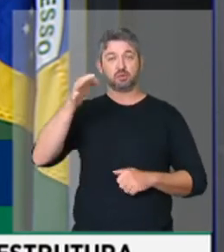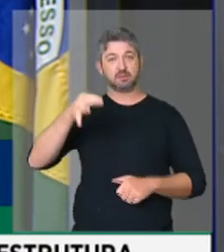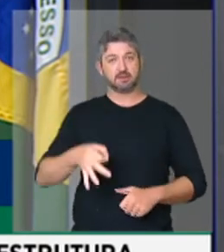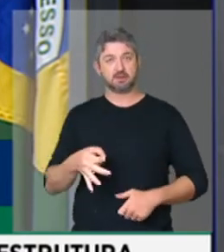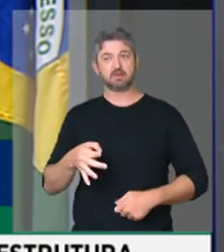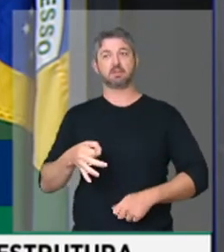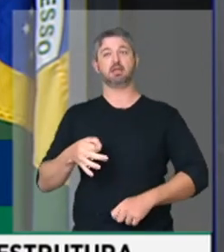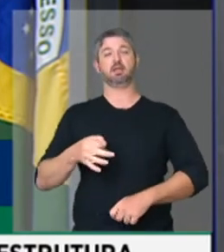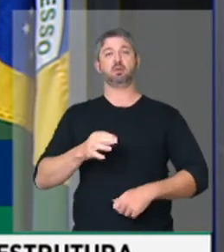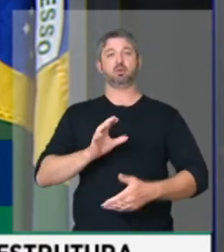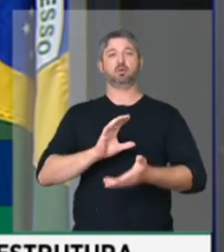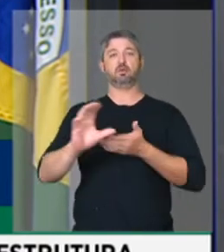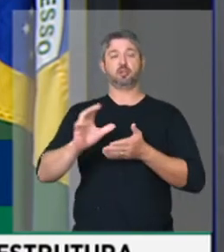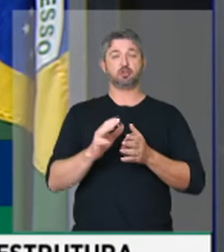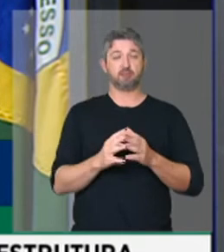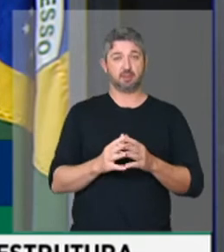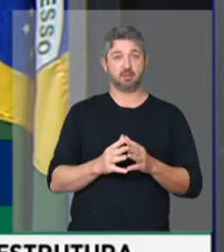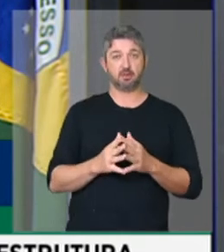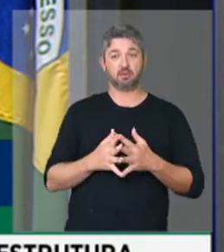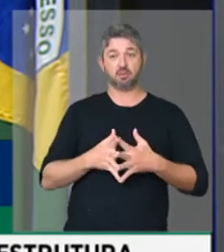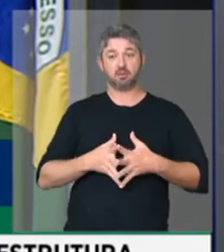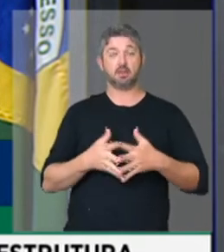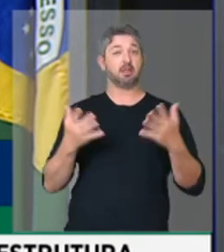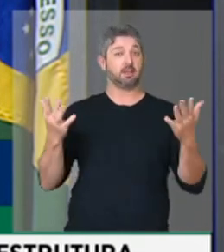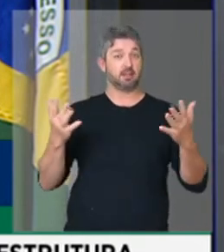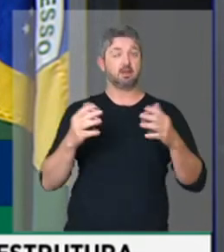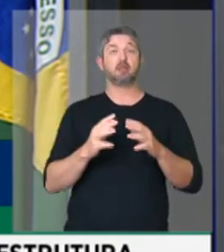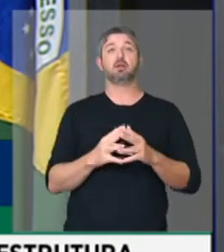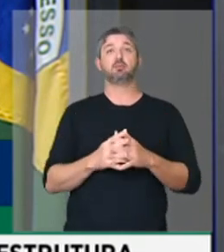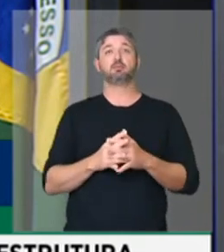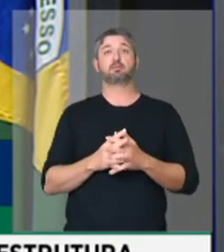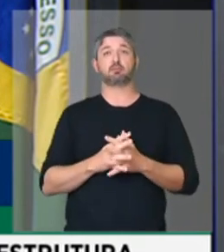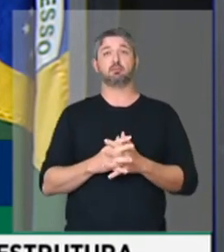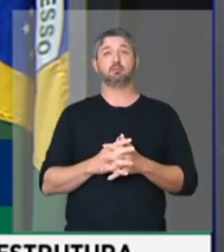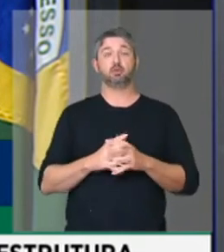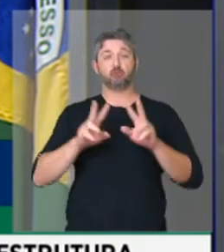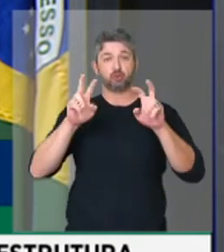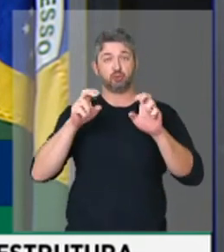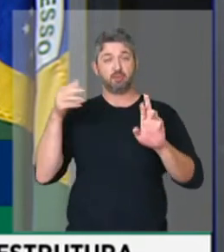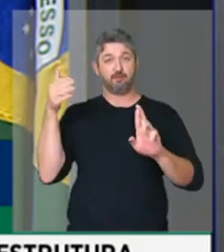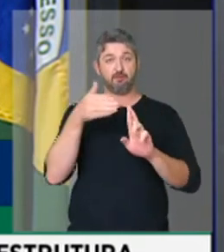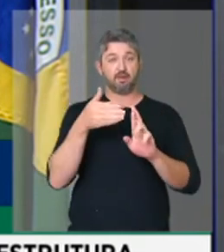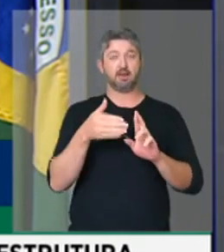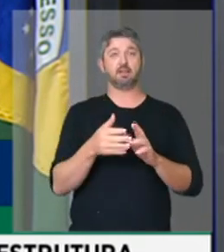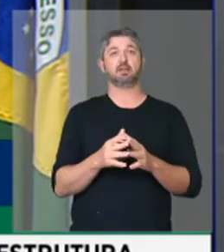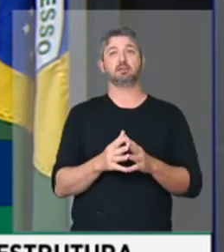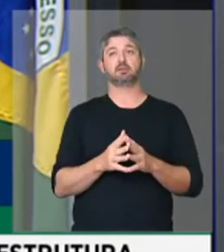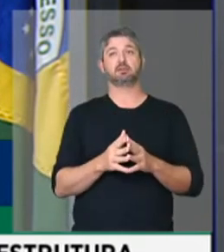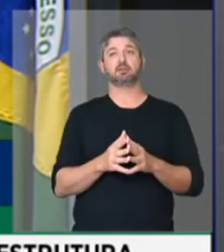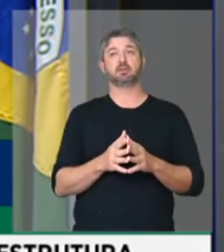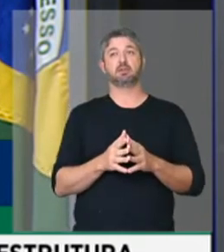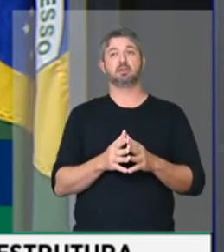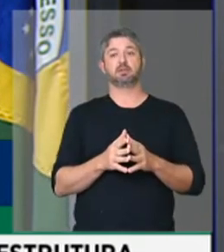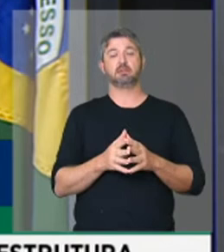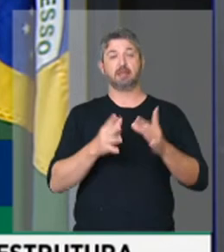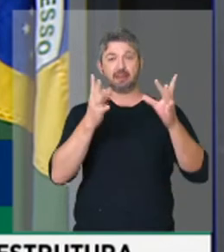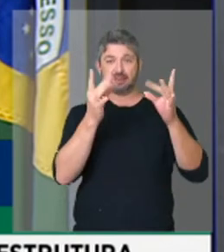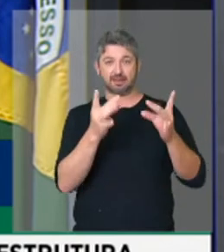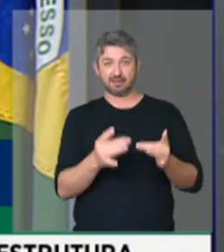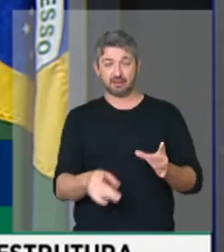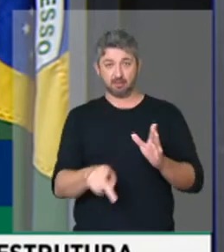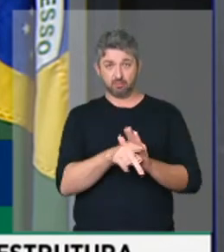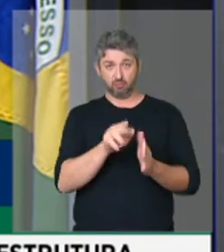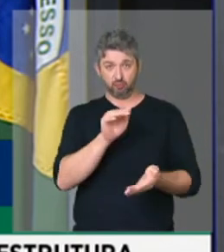dos investimentos, tá certo? E naquilo que se referia também à questão de detalhamento dos